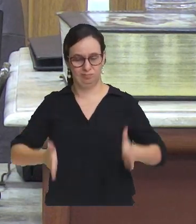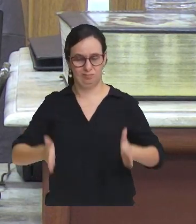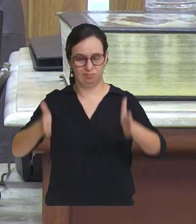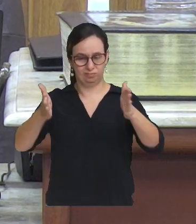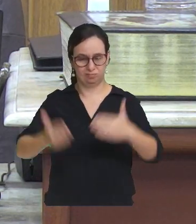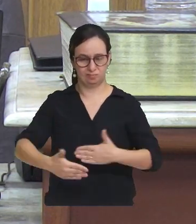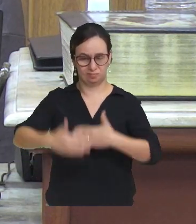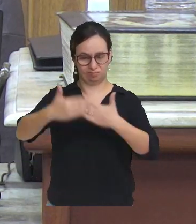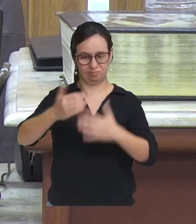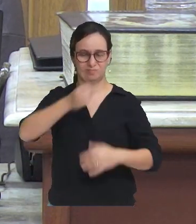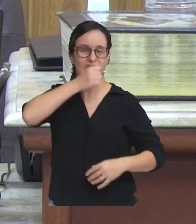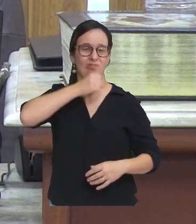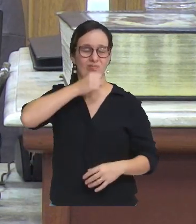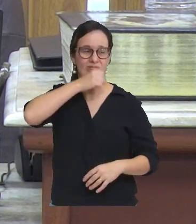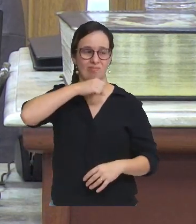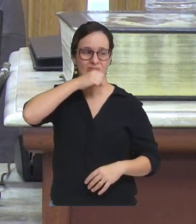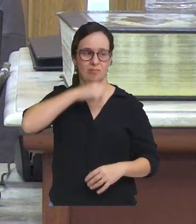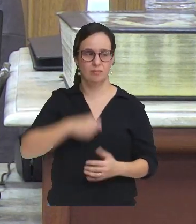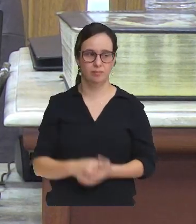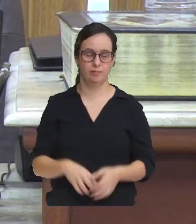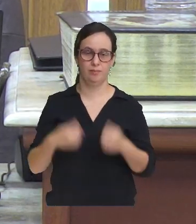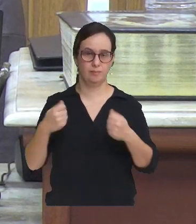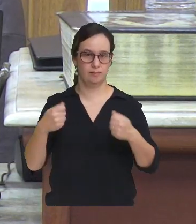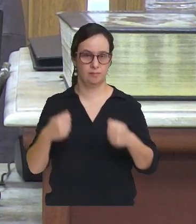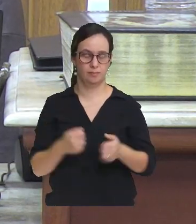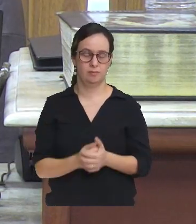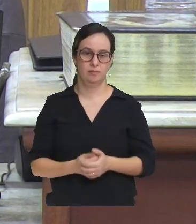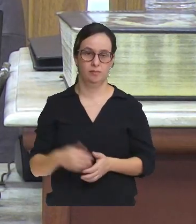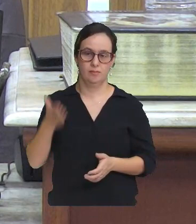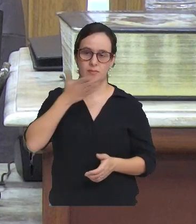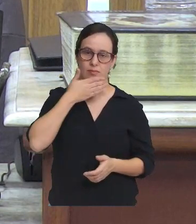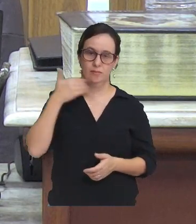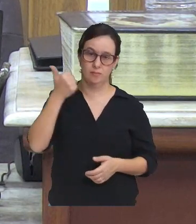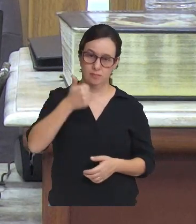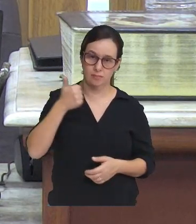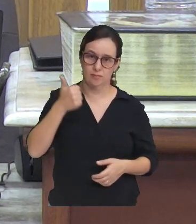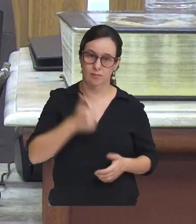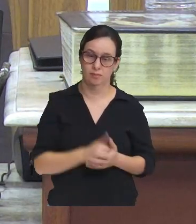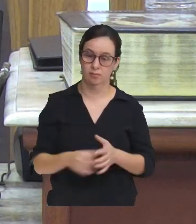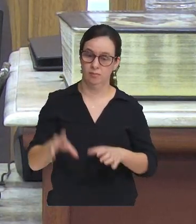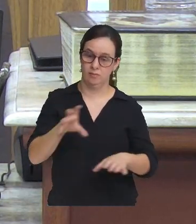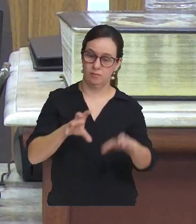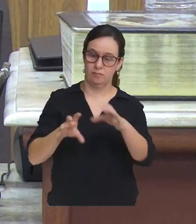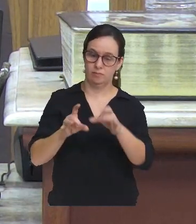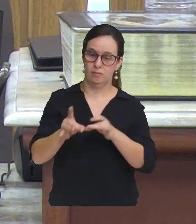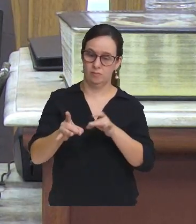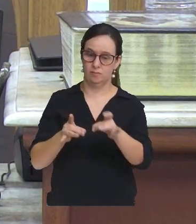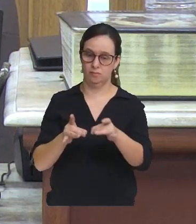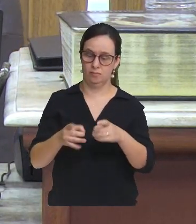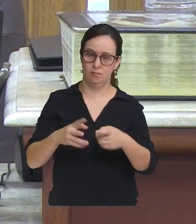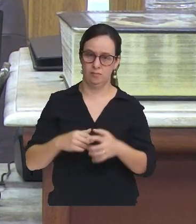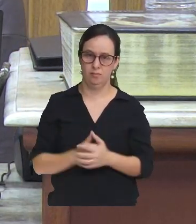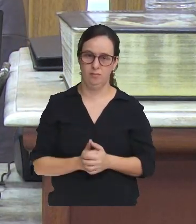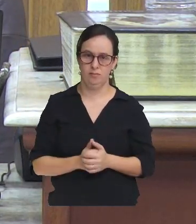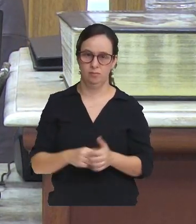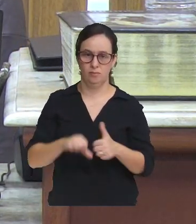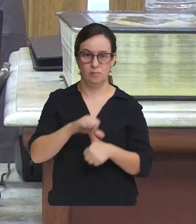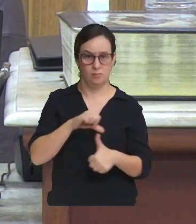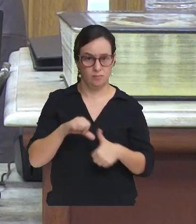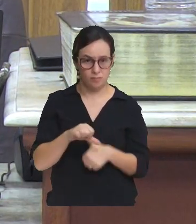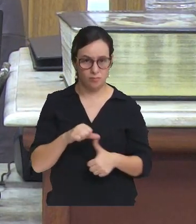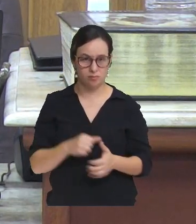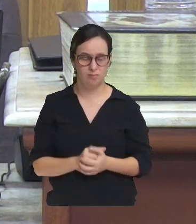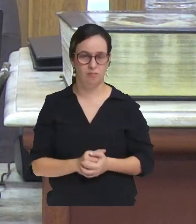vezes por readequações, e essas readequações, às vezes, elas se tornam, às vezes, mais